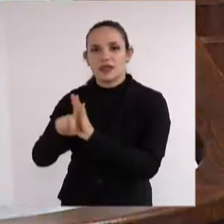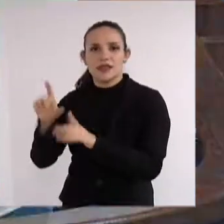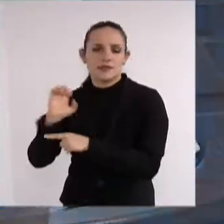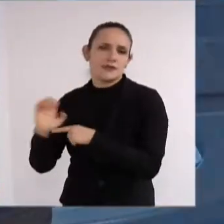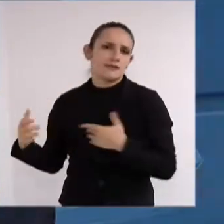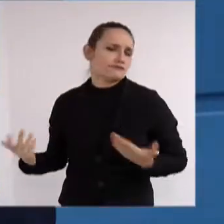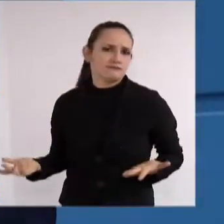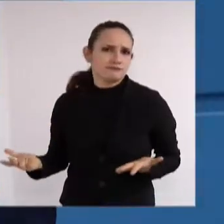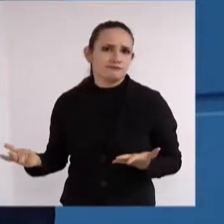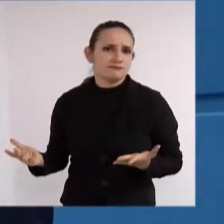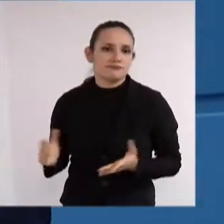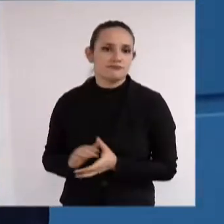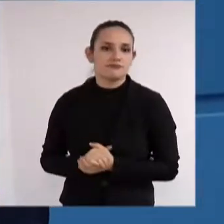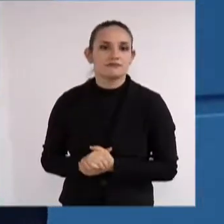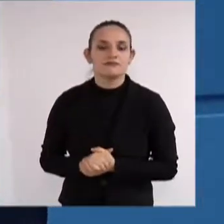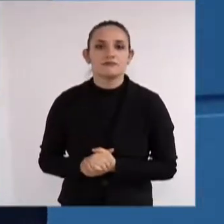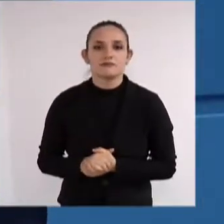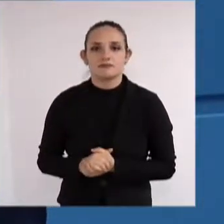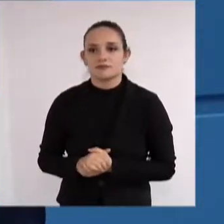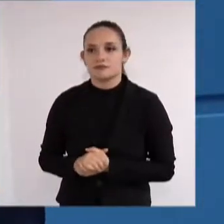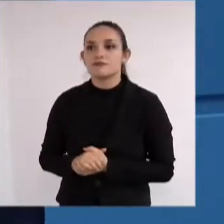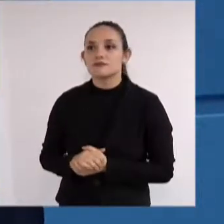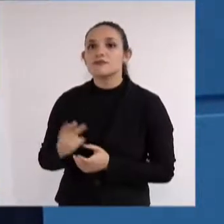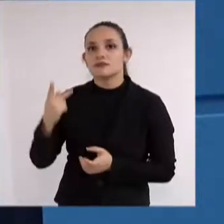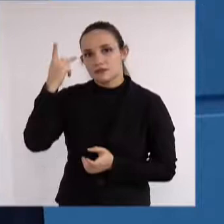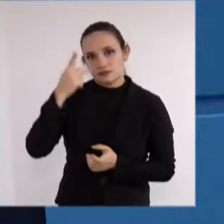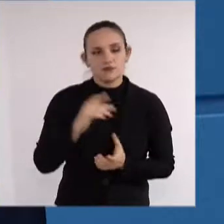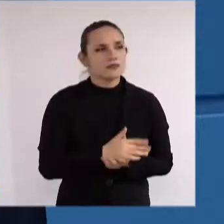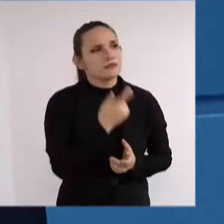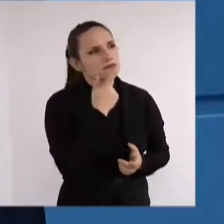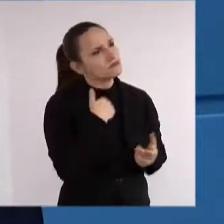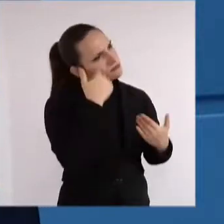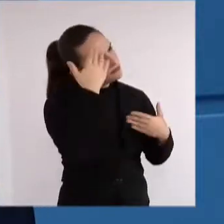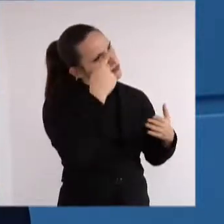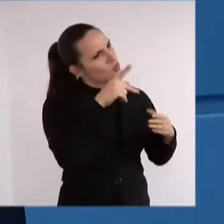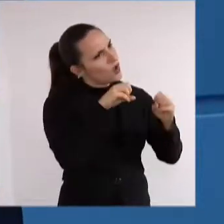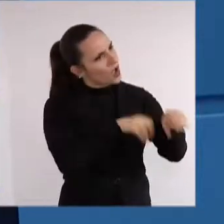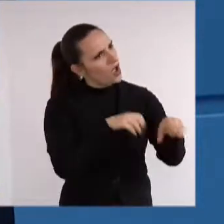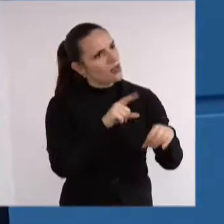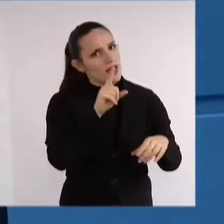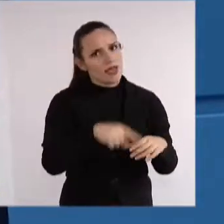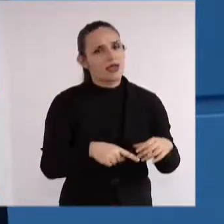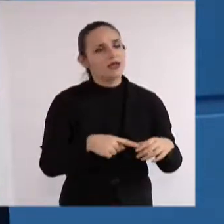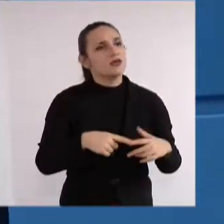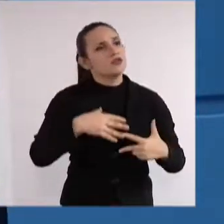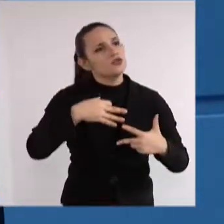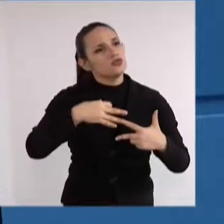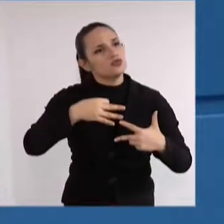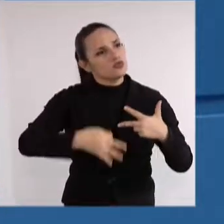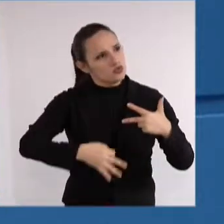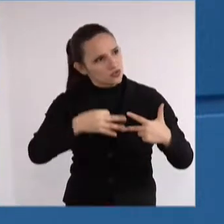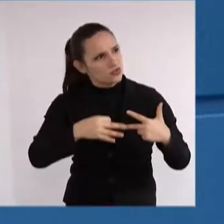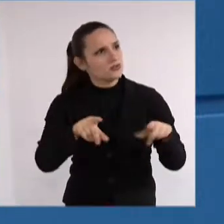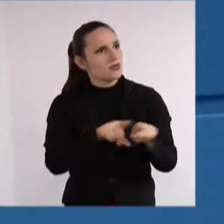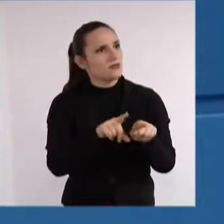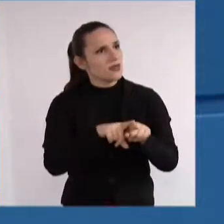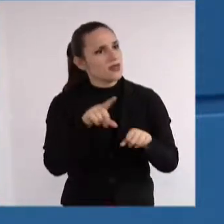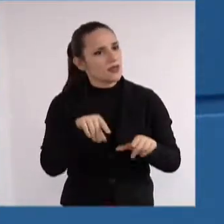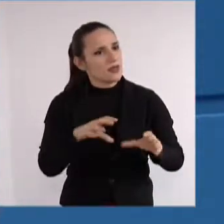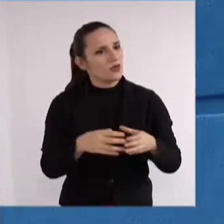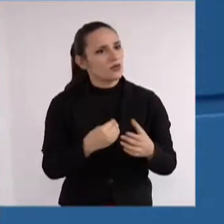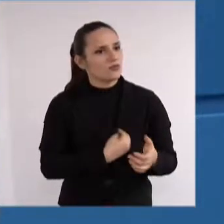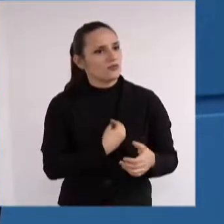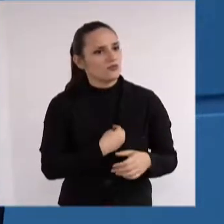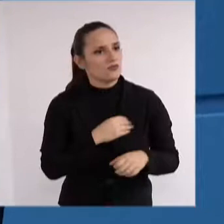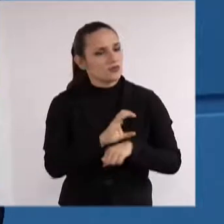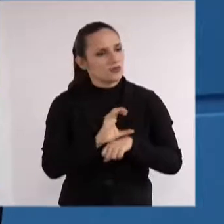Agradeço a aula de Vossa Excelência, como jurista e presidente da Comissão de Constituição e Justiça. Para que nós possamos evitar esse